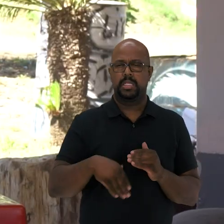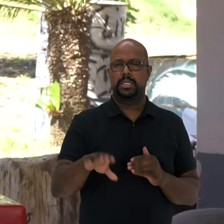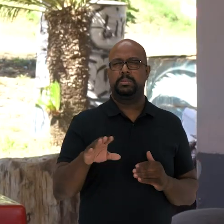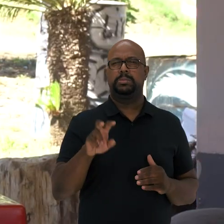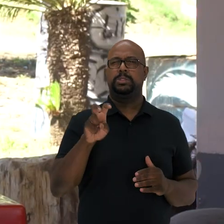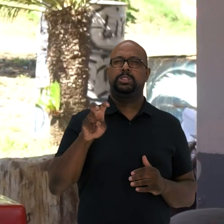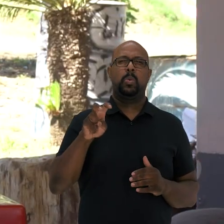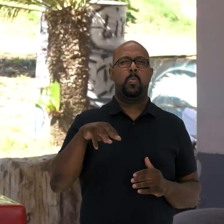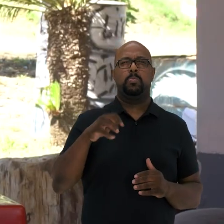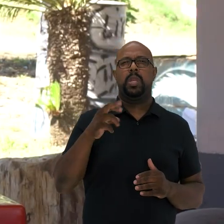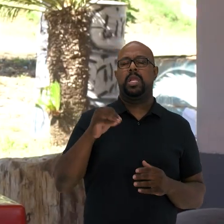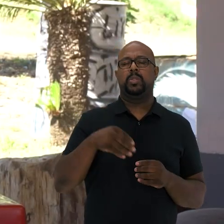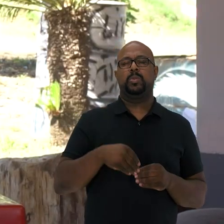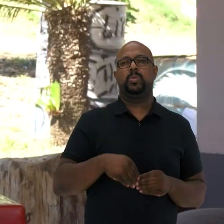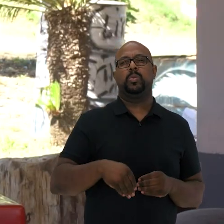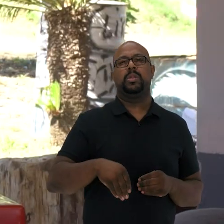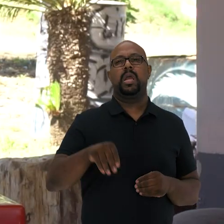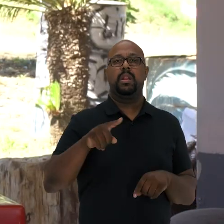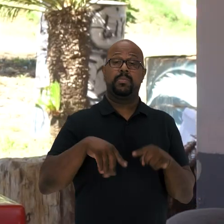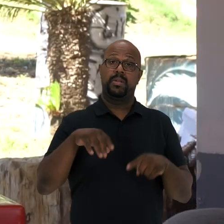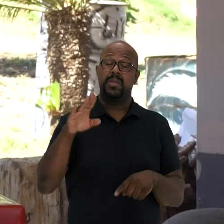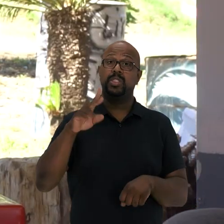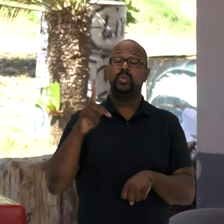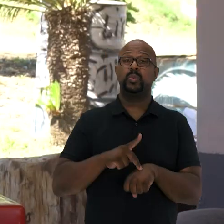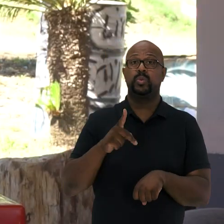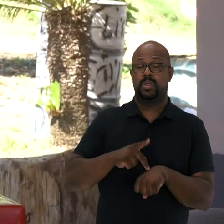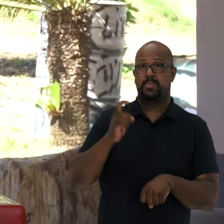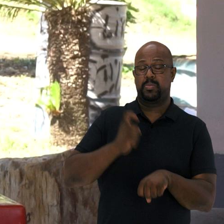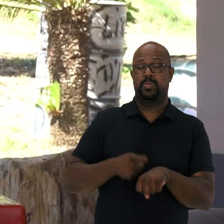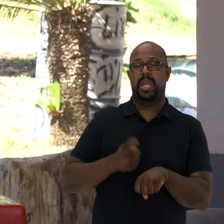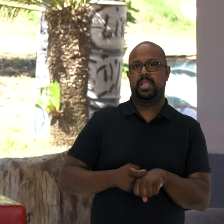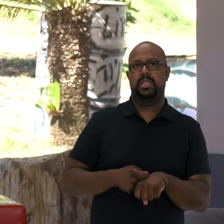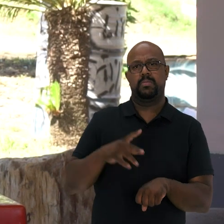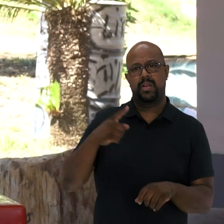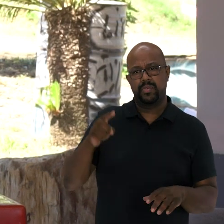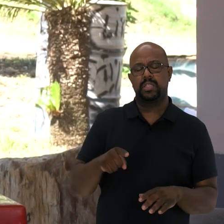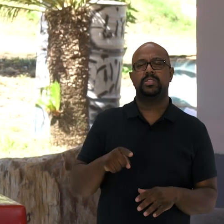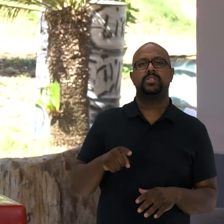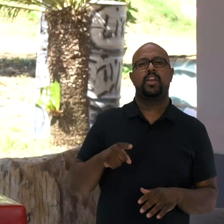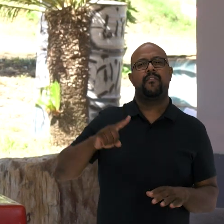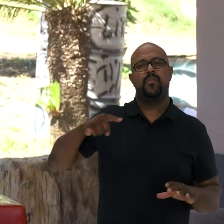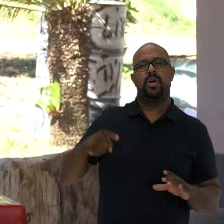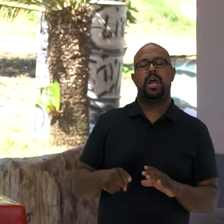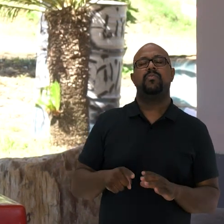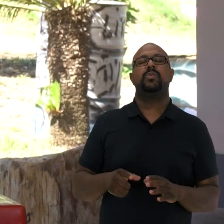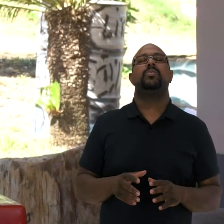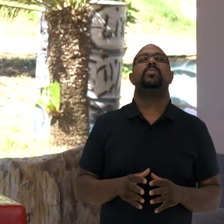para dentro, em torno de uns 5 metros, era um material mais duro que a pedra para furar. Então a gente furava